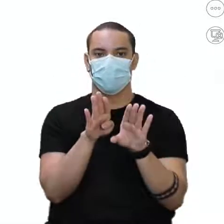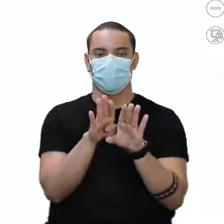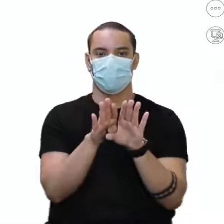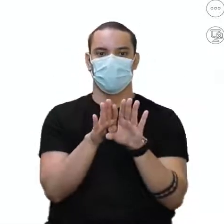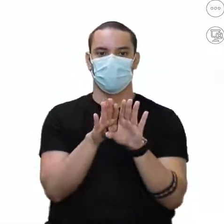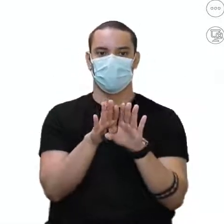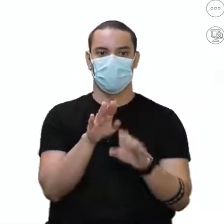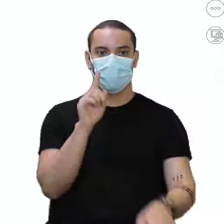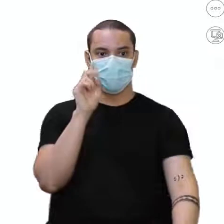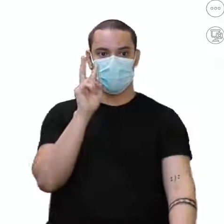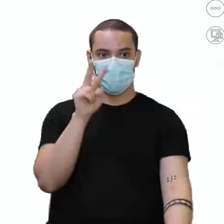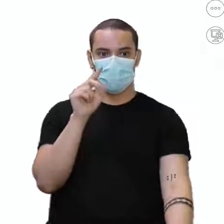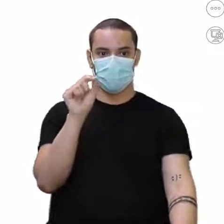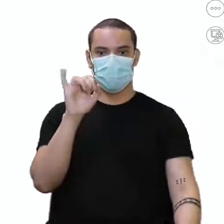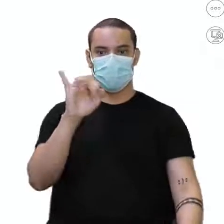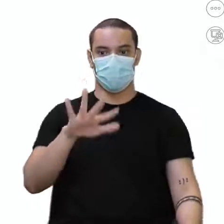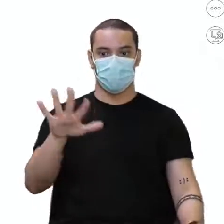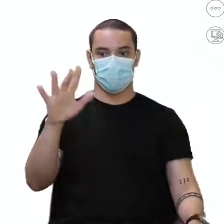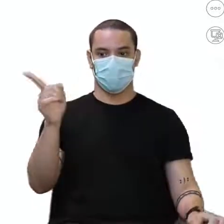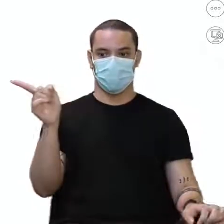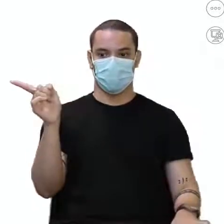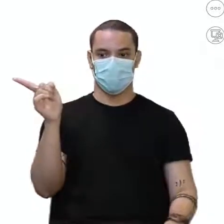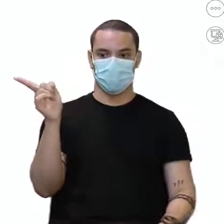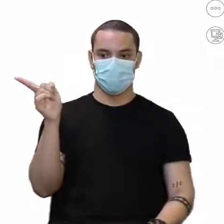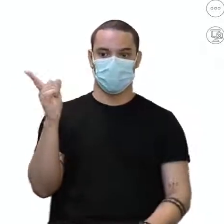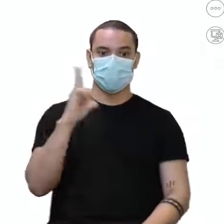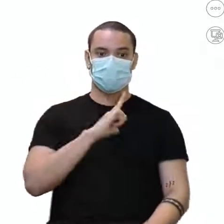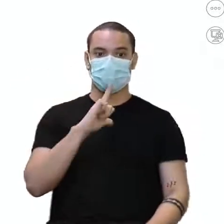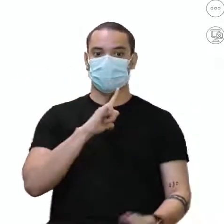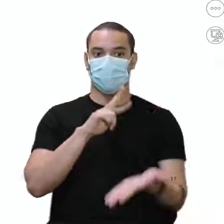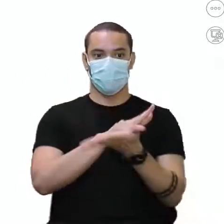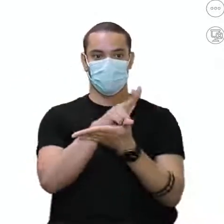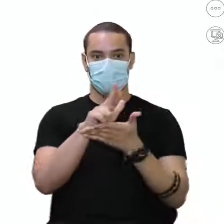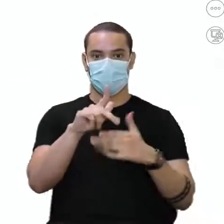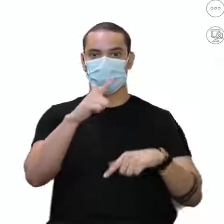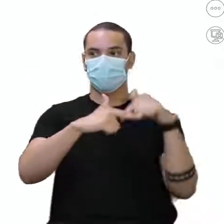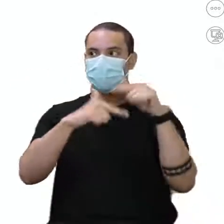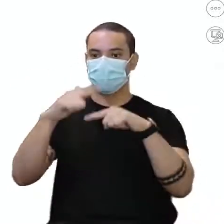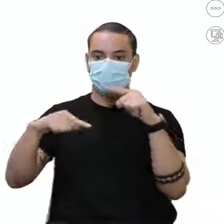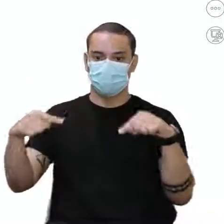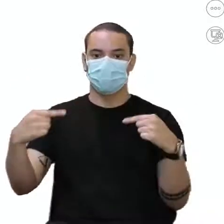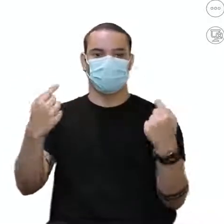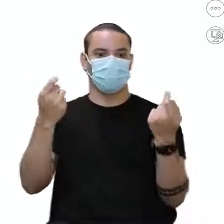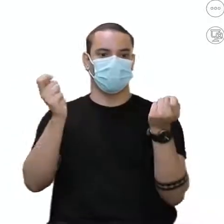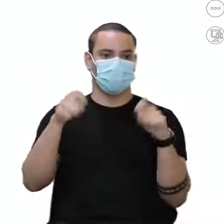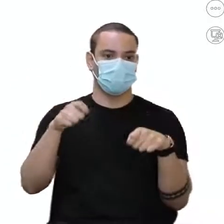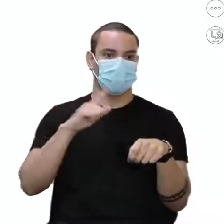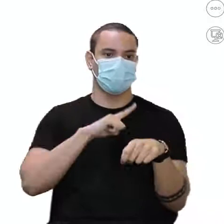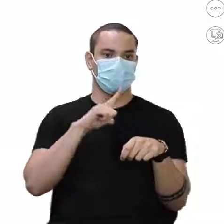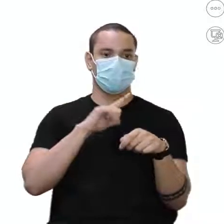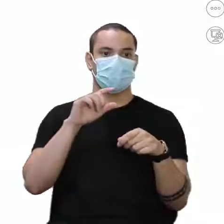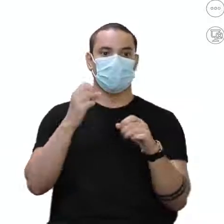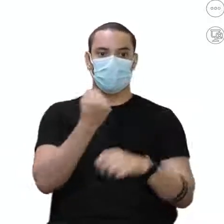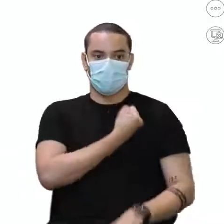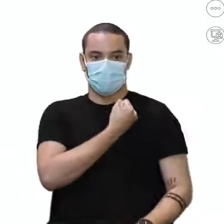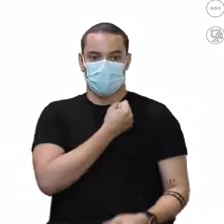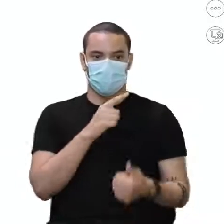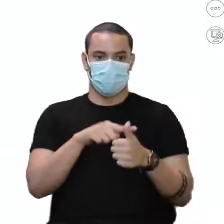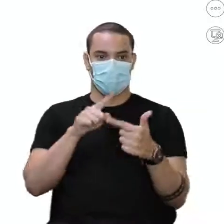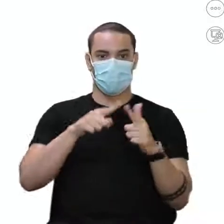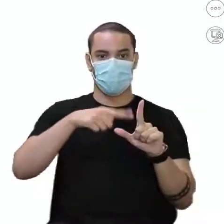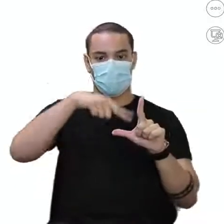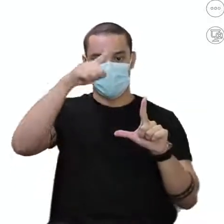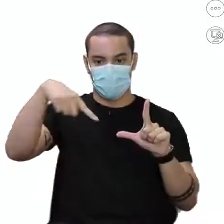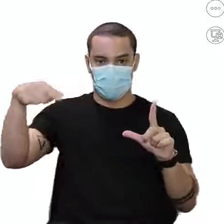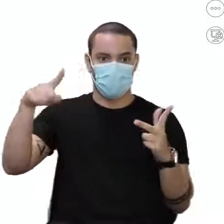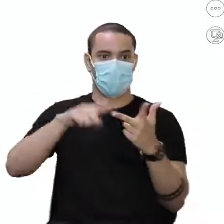olha só essa imagem aqui. Essa imagem aqui... ela tem vários elementos tipográficos, ela tem números, ela tem gráficos e